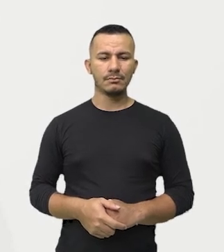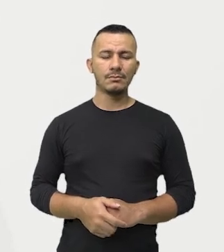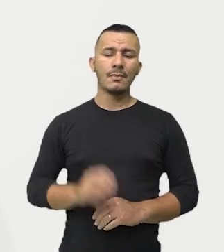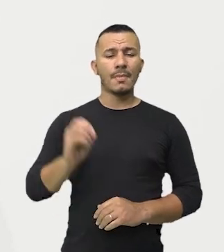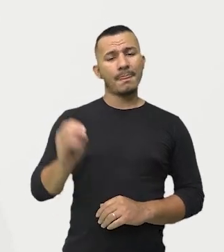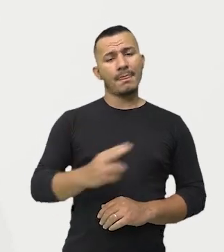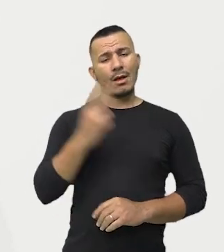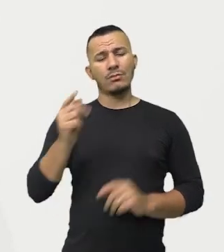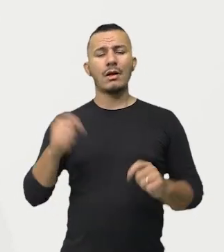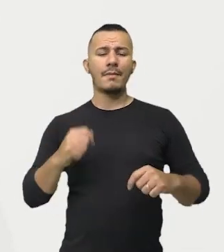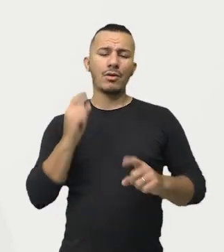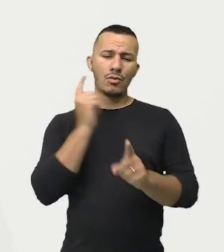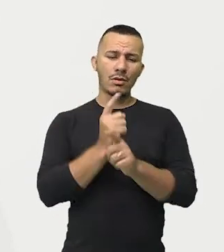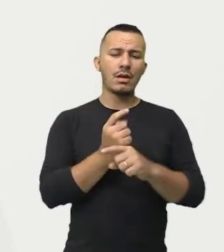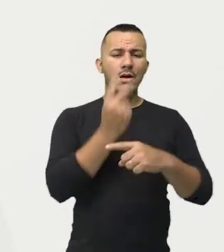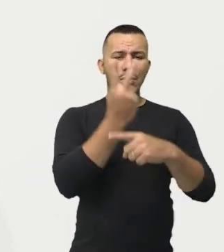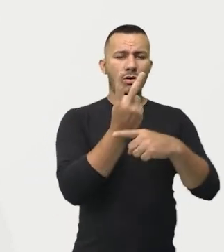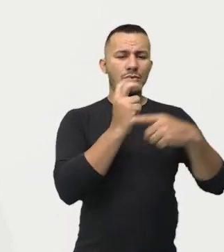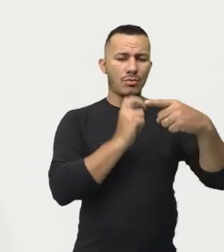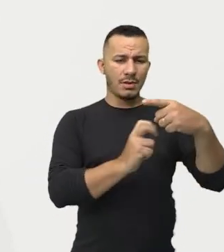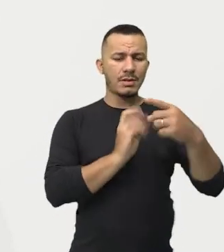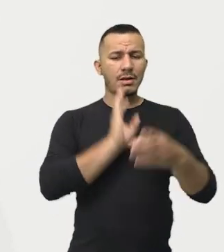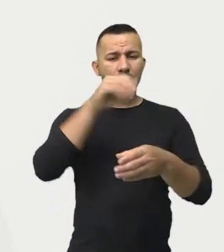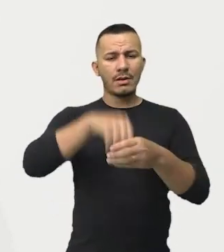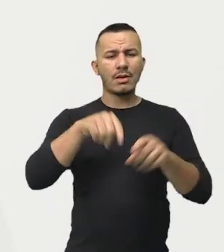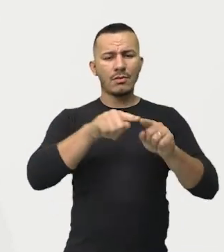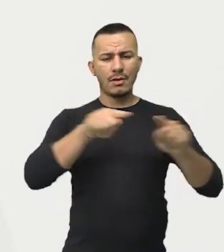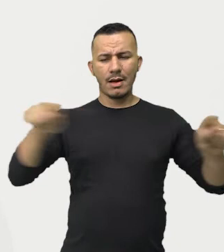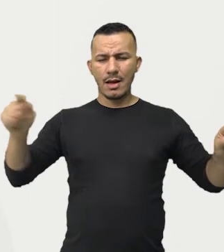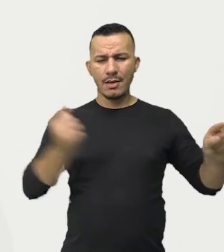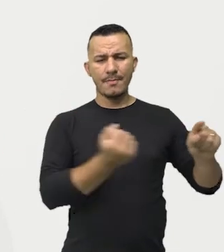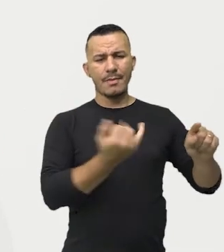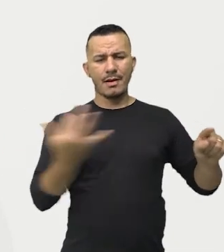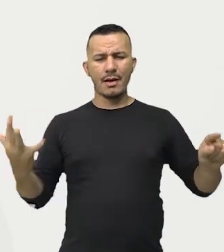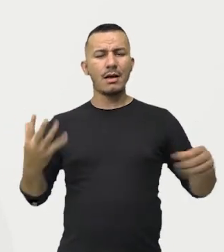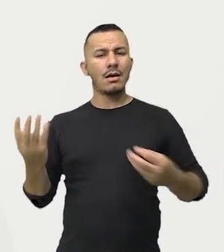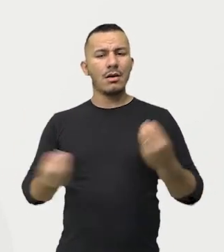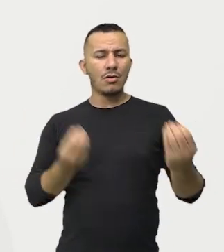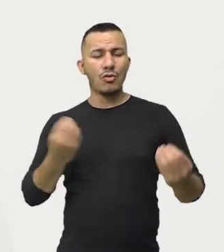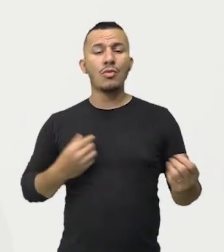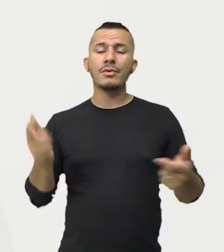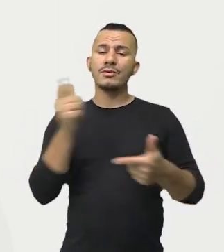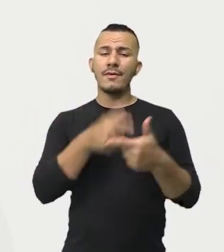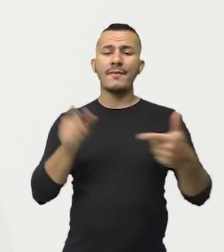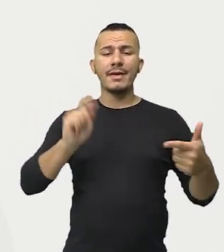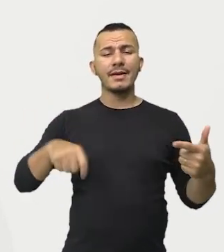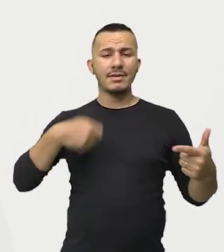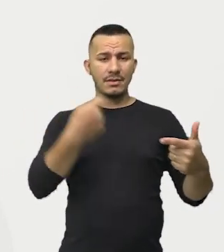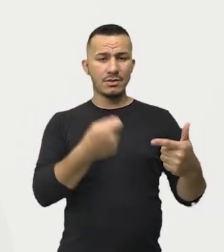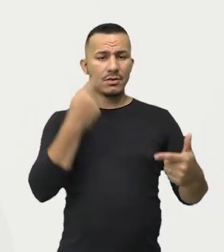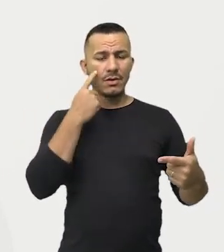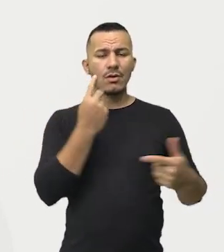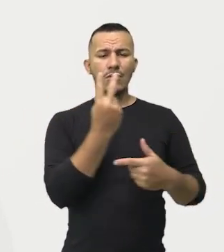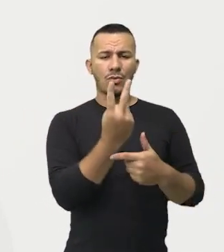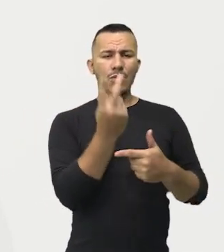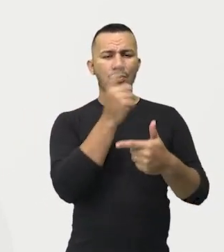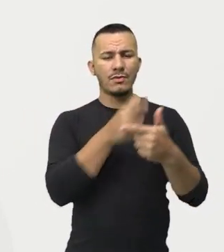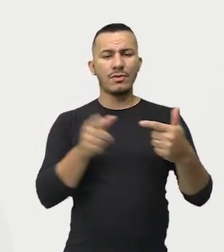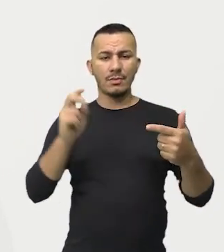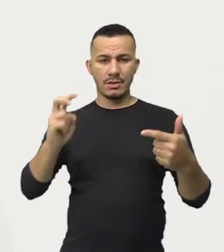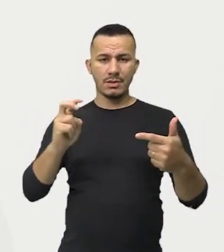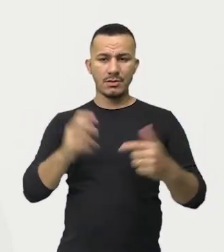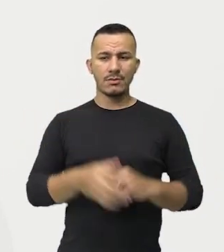Podemos também localizar o número 2 sobre 5, pessoal, na reta numérica. Como que a gente faz isso? Divide, pessoal. Pega o 2, ó, divide por